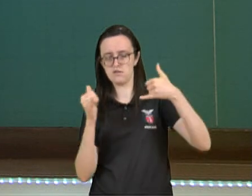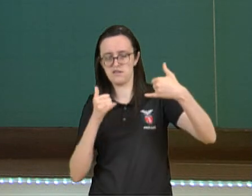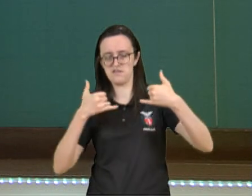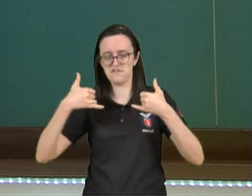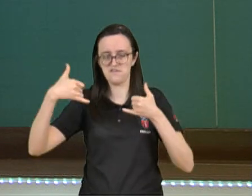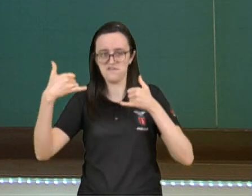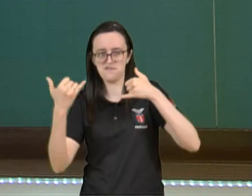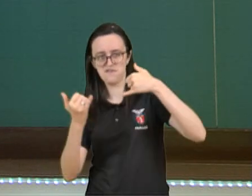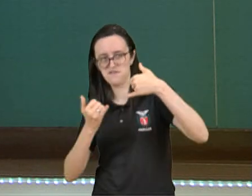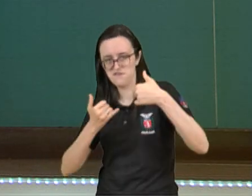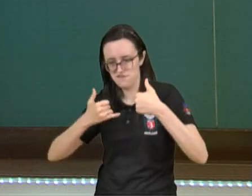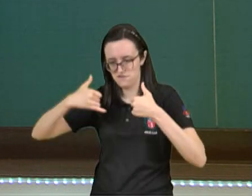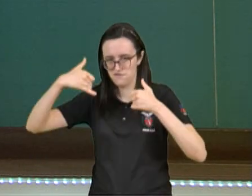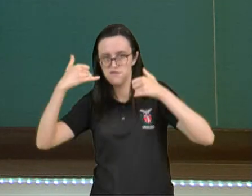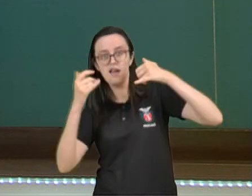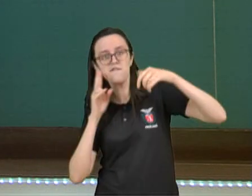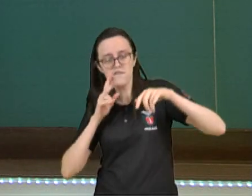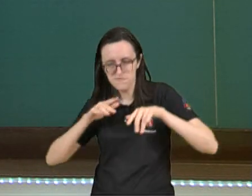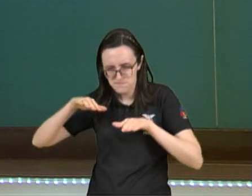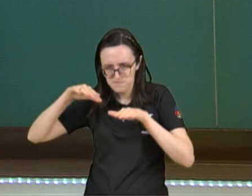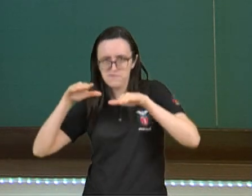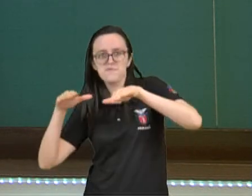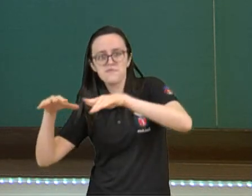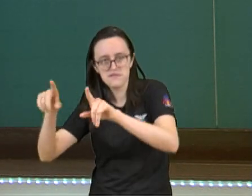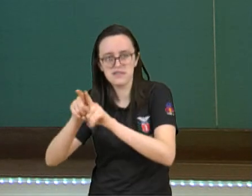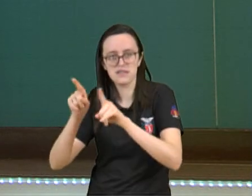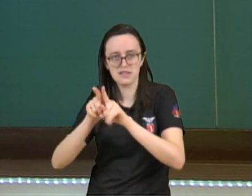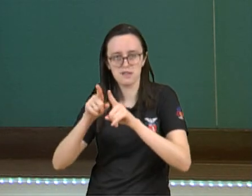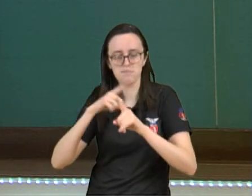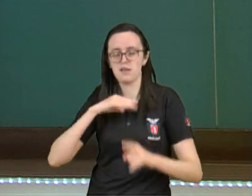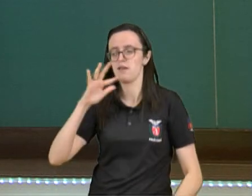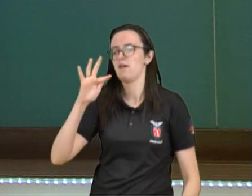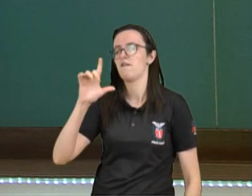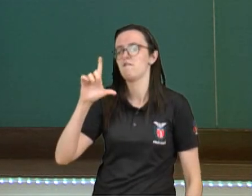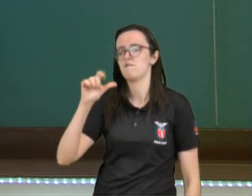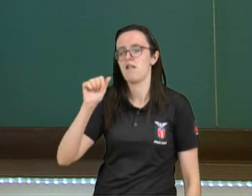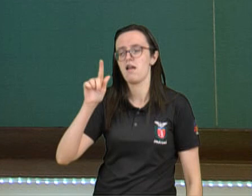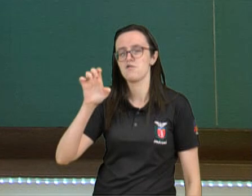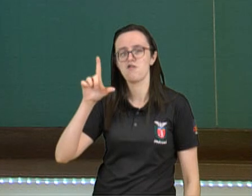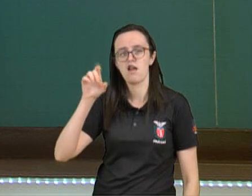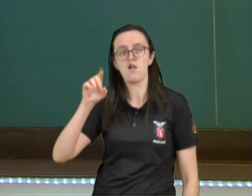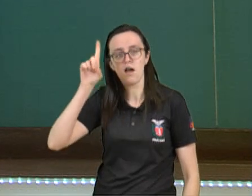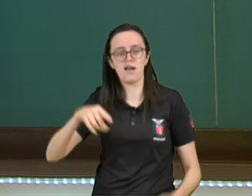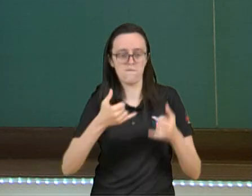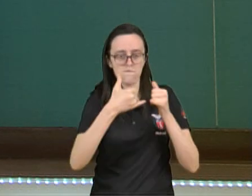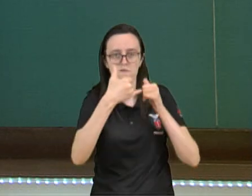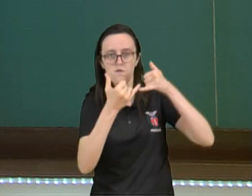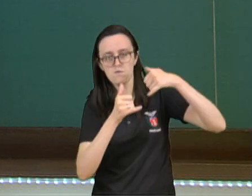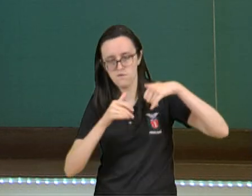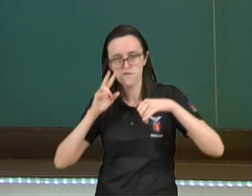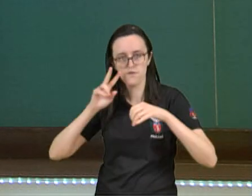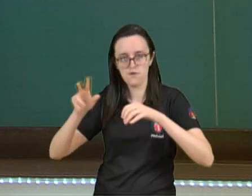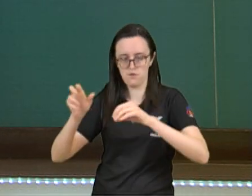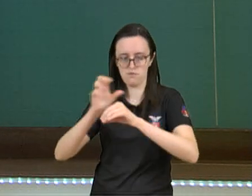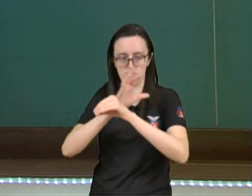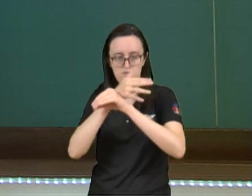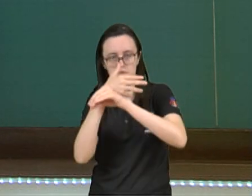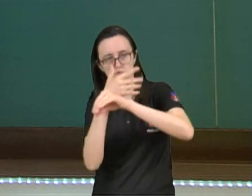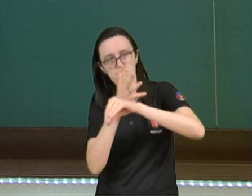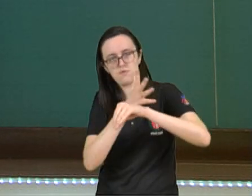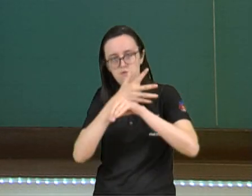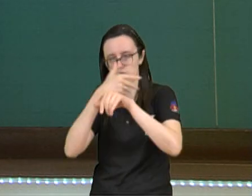fazer a vibração, ele se mexe e vai vibrar a água, fazendo com que esse organismo